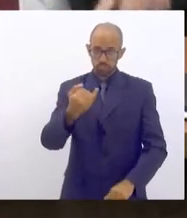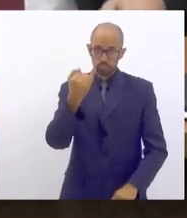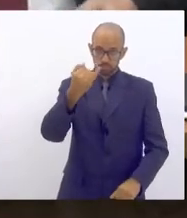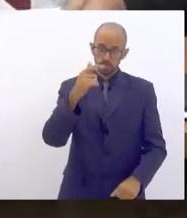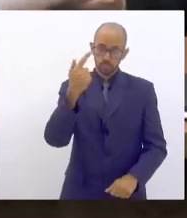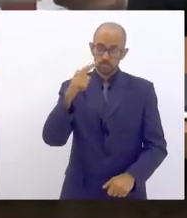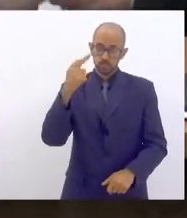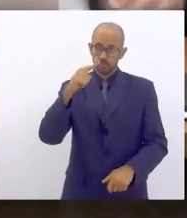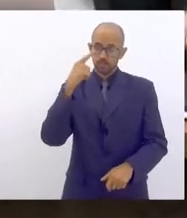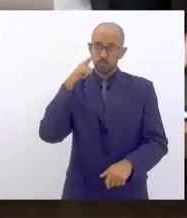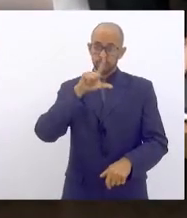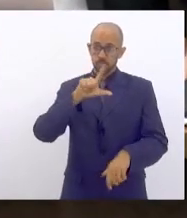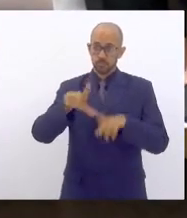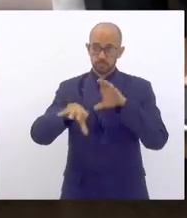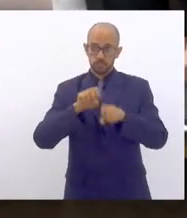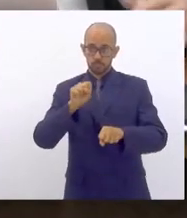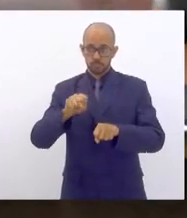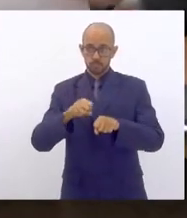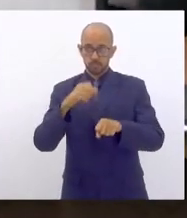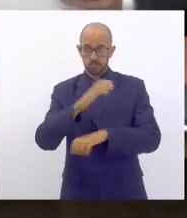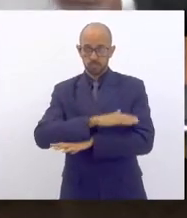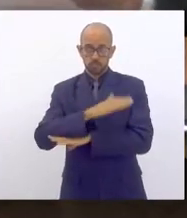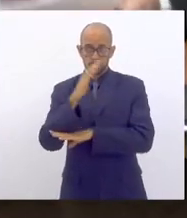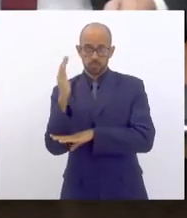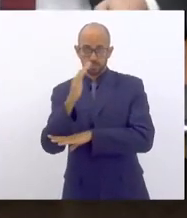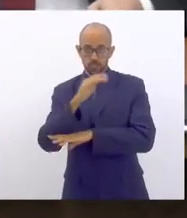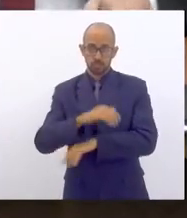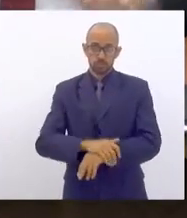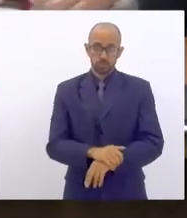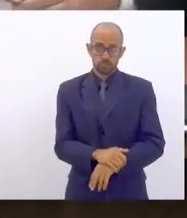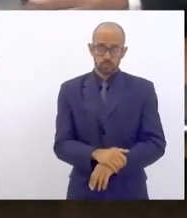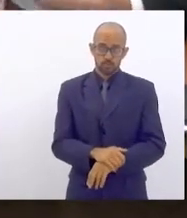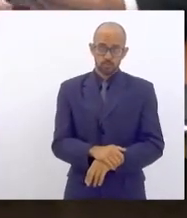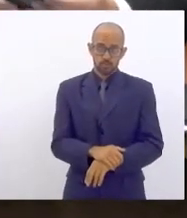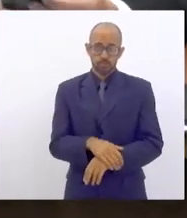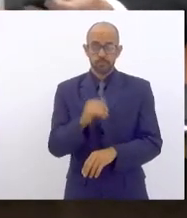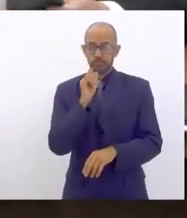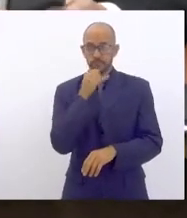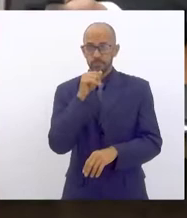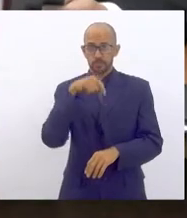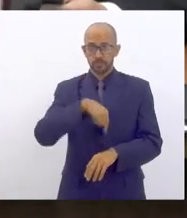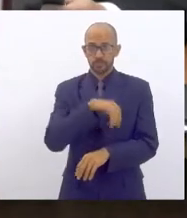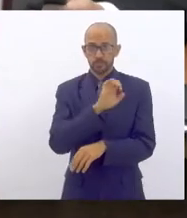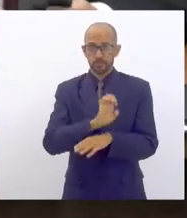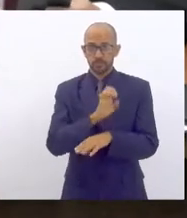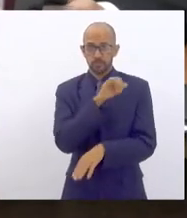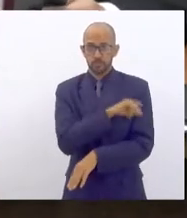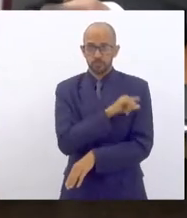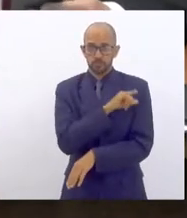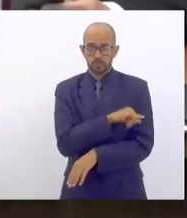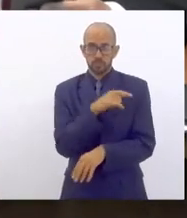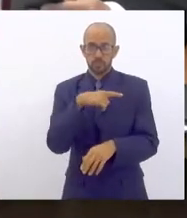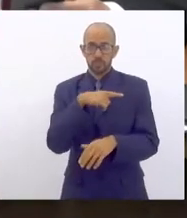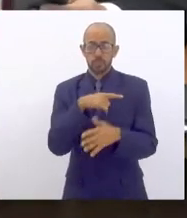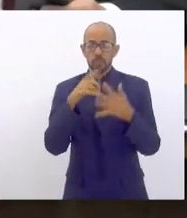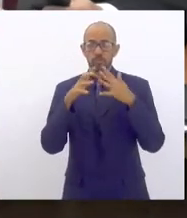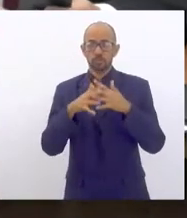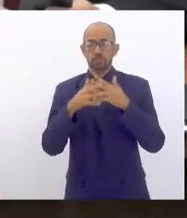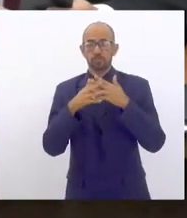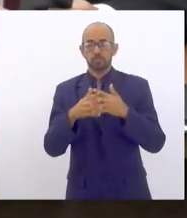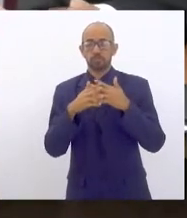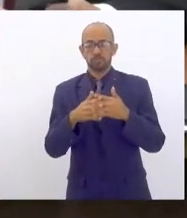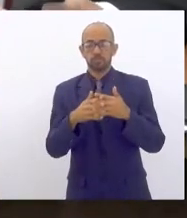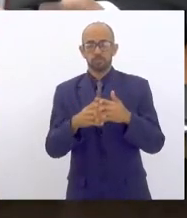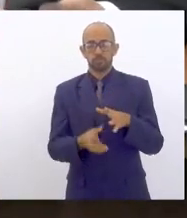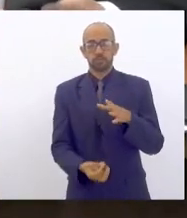dessa formação integral dos nossos estudantes. Infelizmente, a gente aqui no Estado do Rio de Janeiro tem um embrólio legal com relação a criação desse cargo